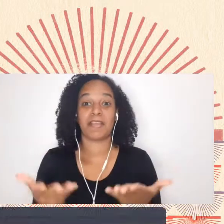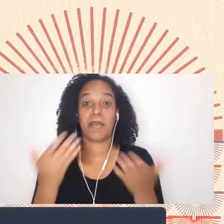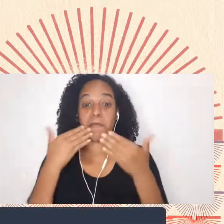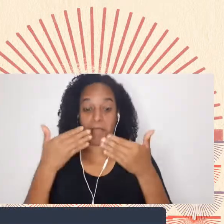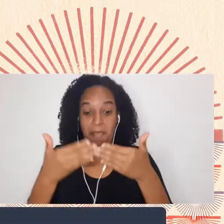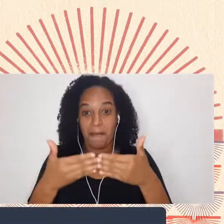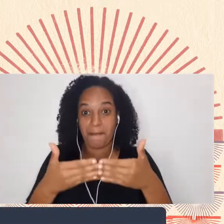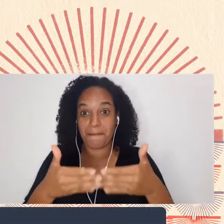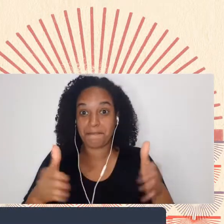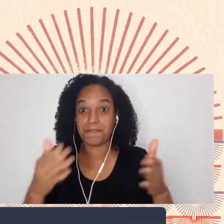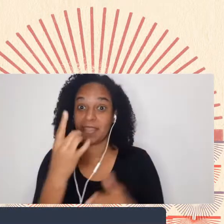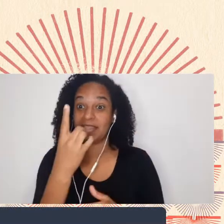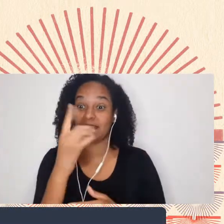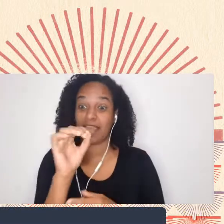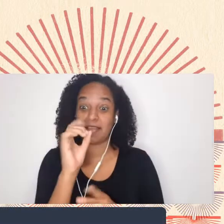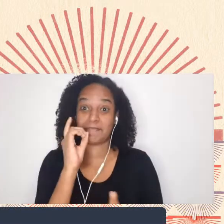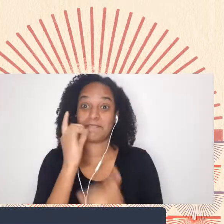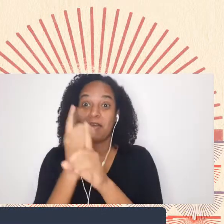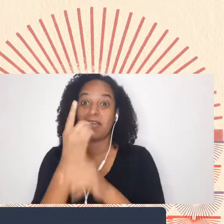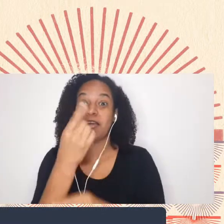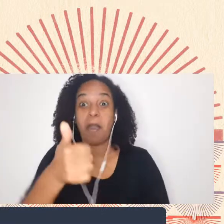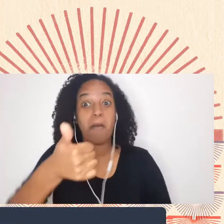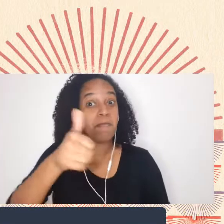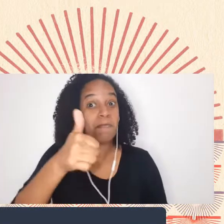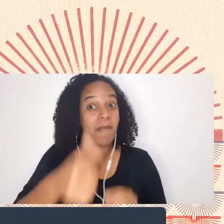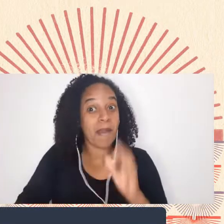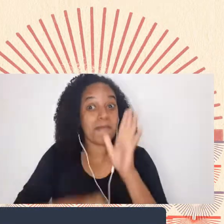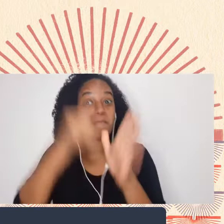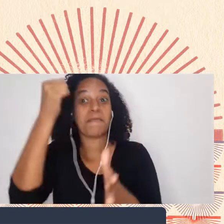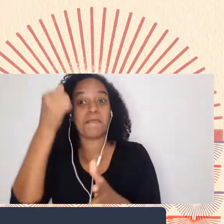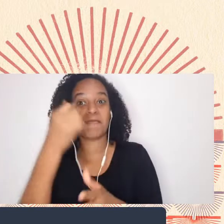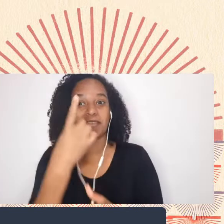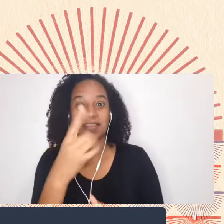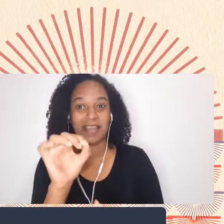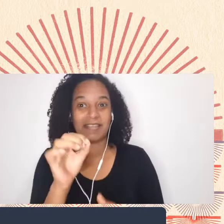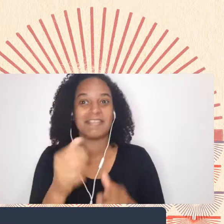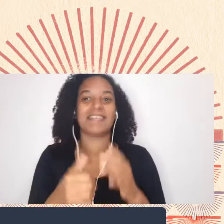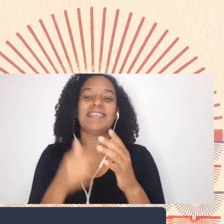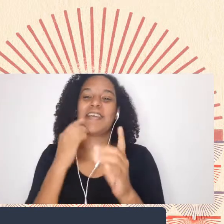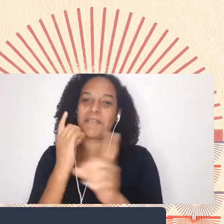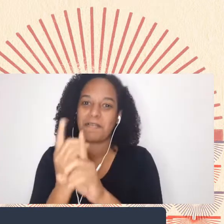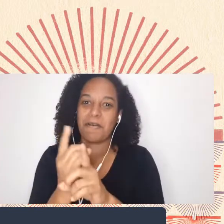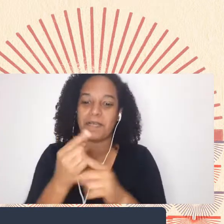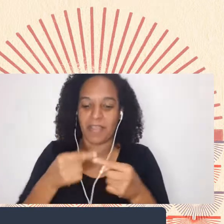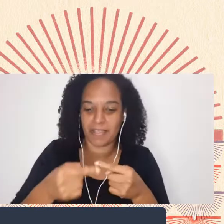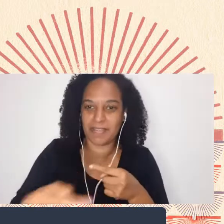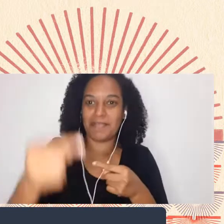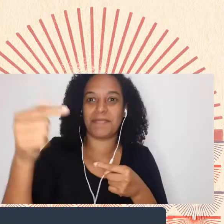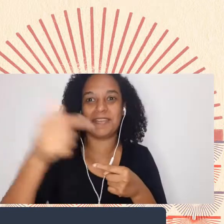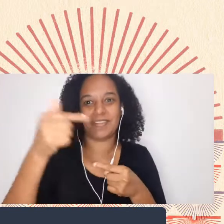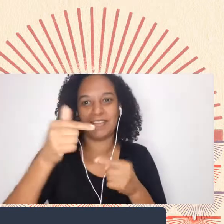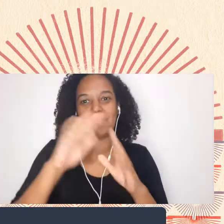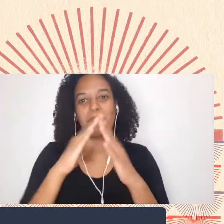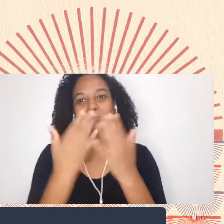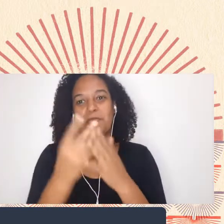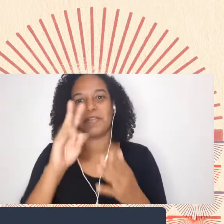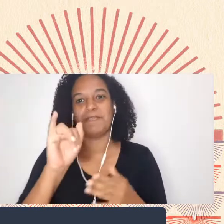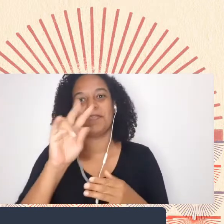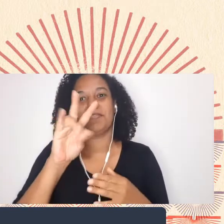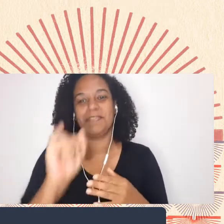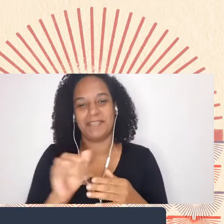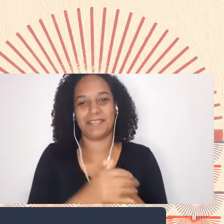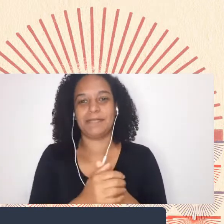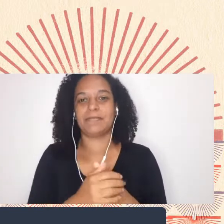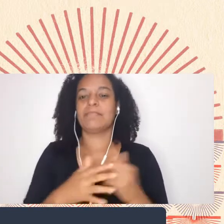nosso 11º encontro da 7ª Semana Literária da Escola Viva. É um